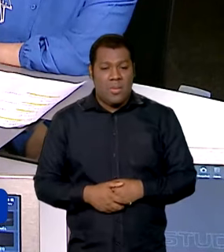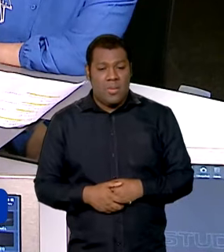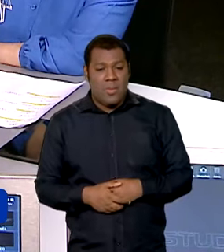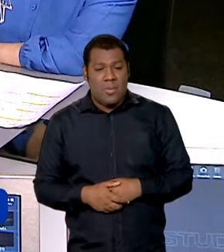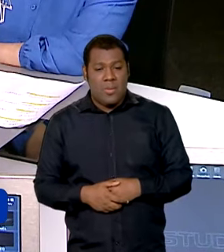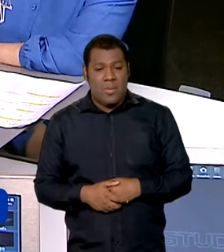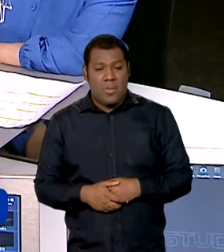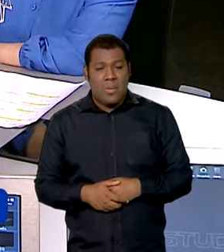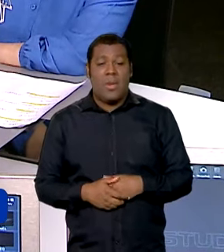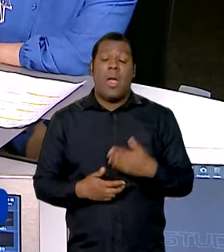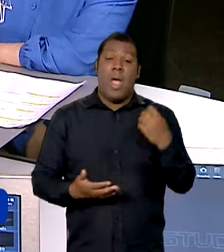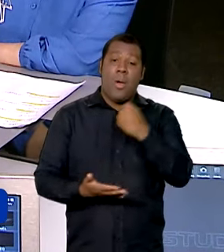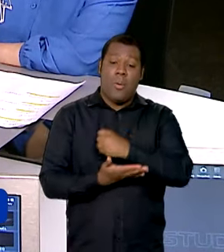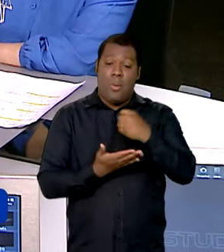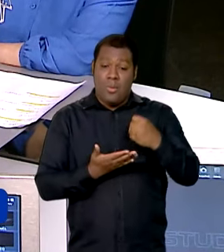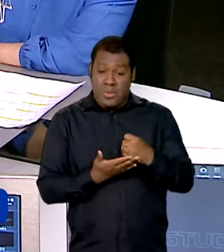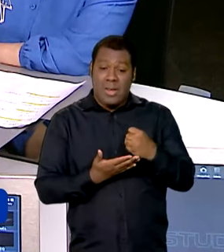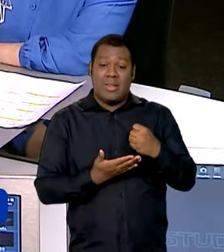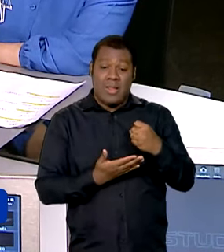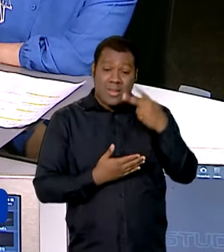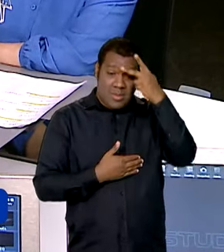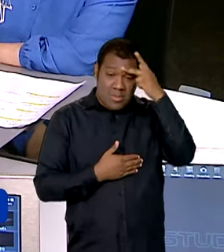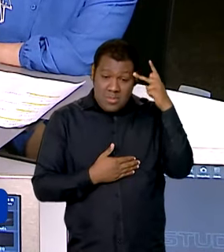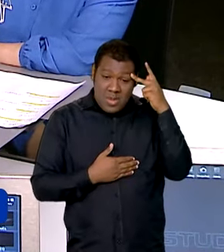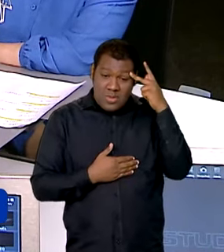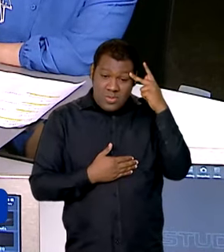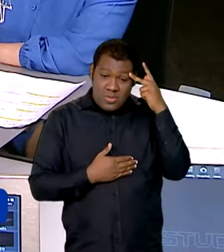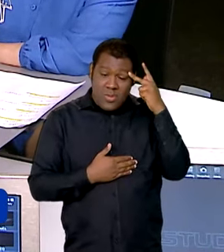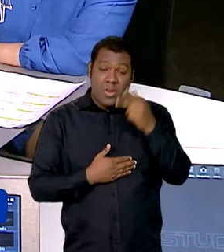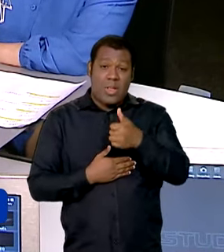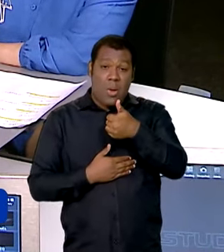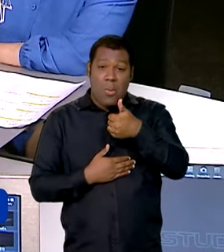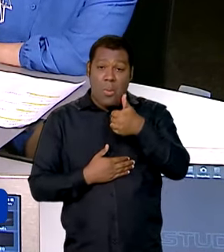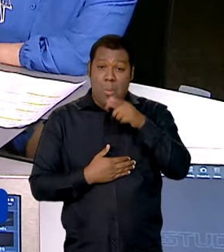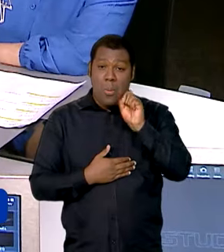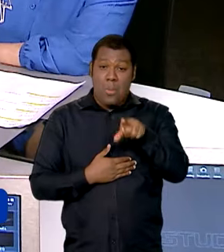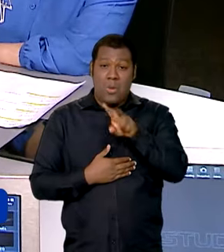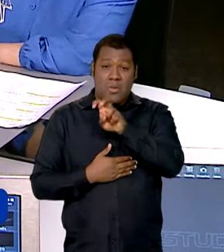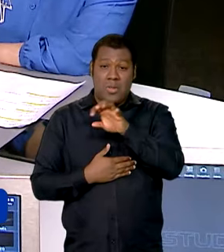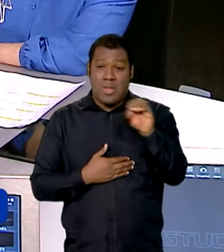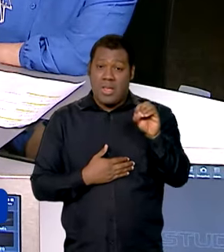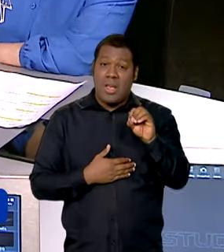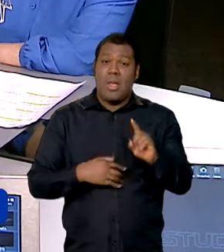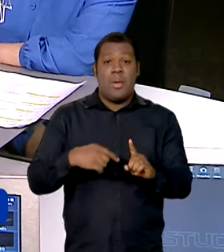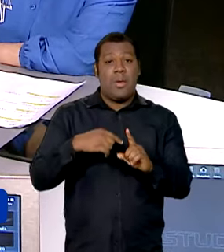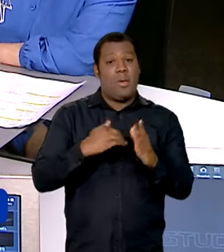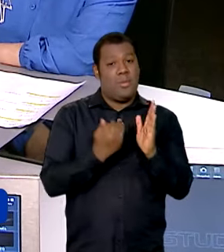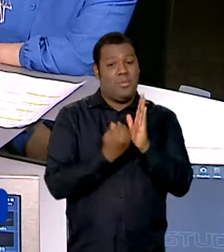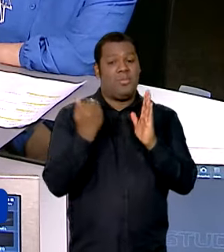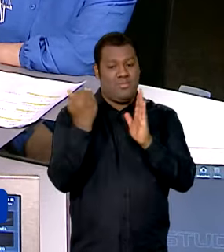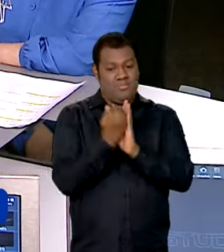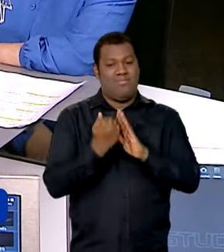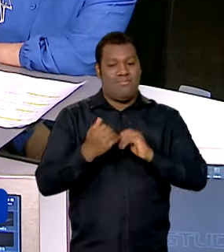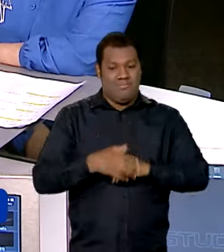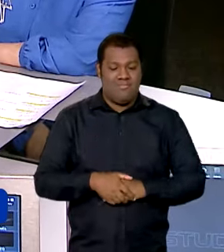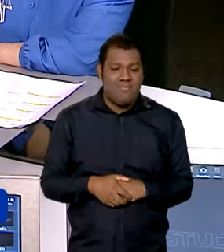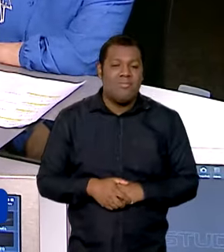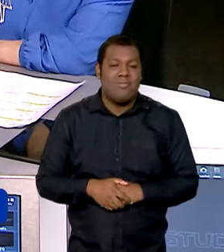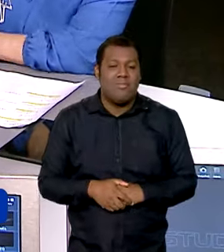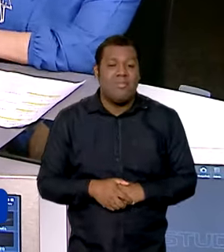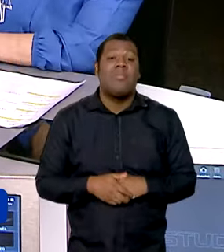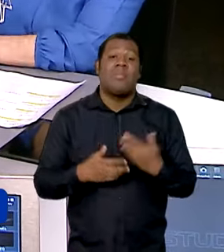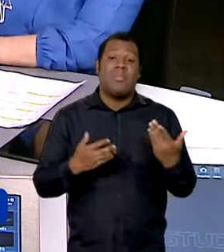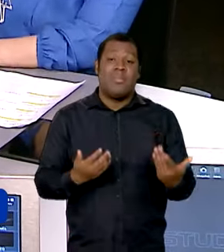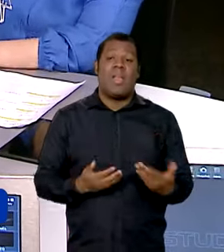200 produtores para mim 500 2.000 produtores então estender né aumentar sua